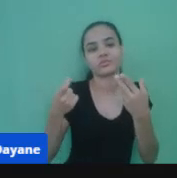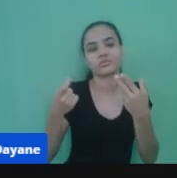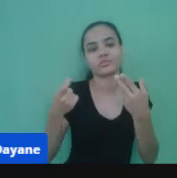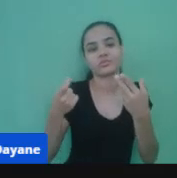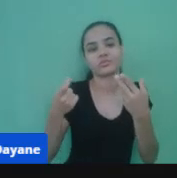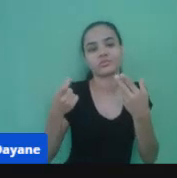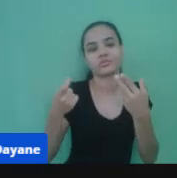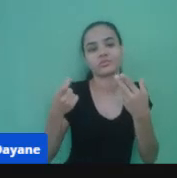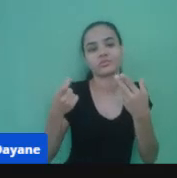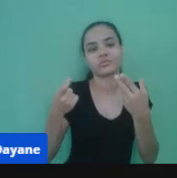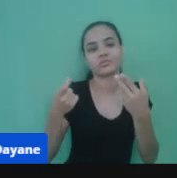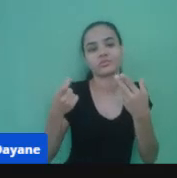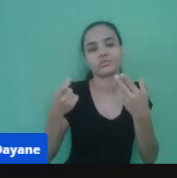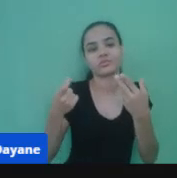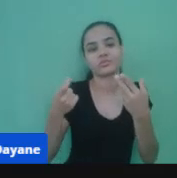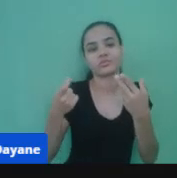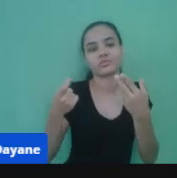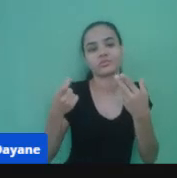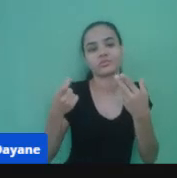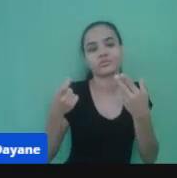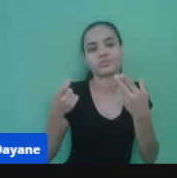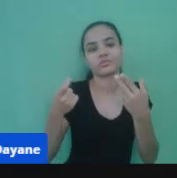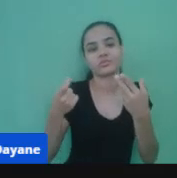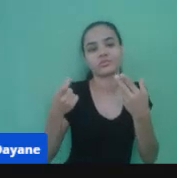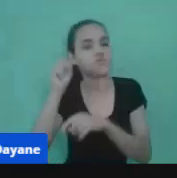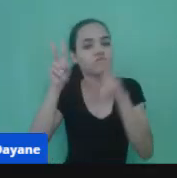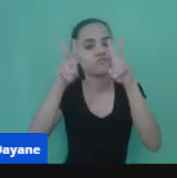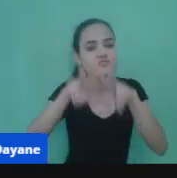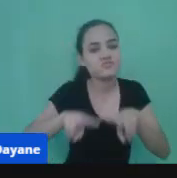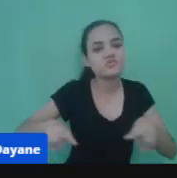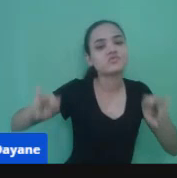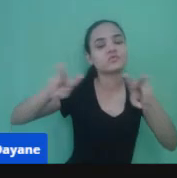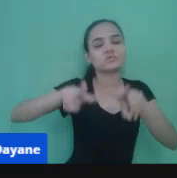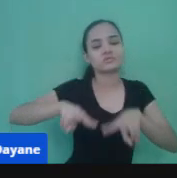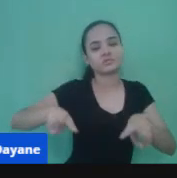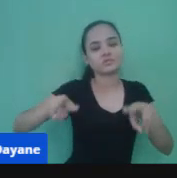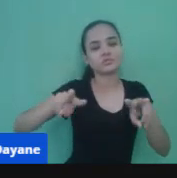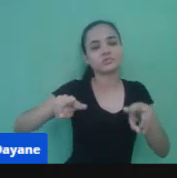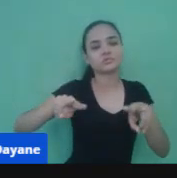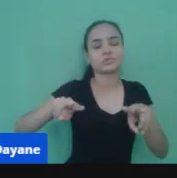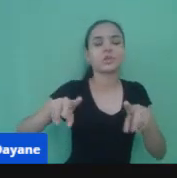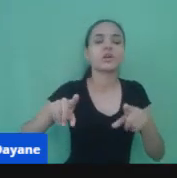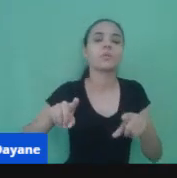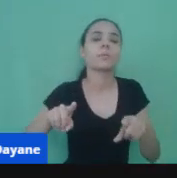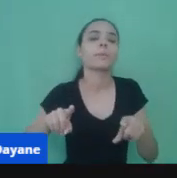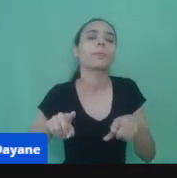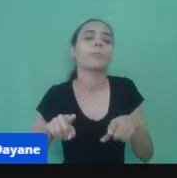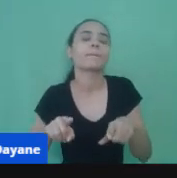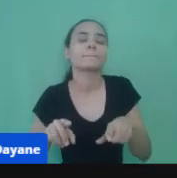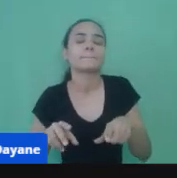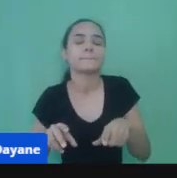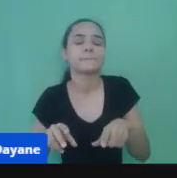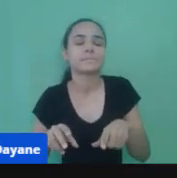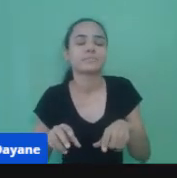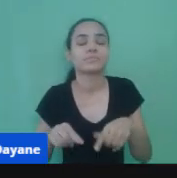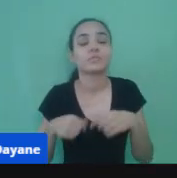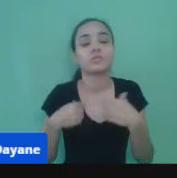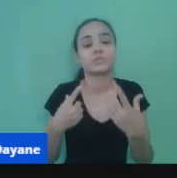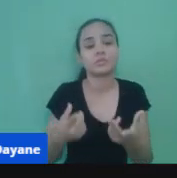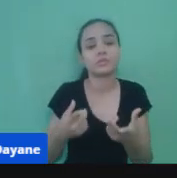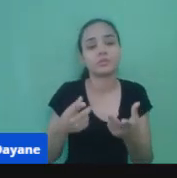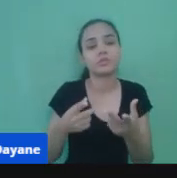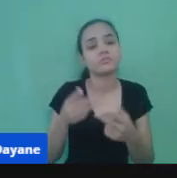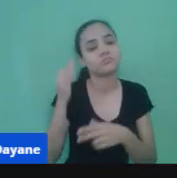favor, entendam como sinônimo de filme. Tá? Então, como utilizar o filme na escola? Porque aí a gente vai falar tanto daquelas grandes